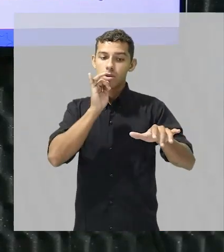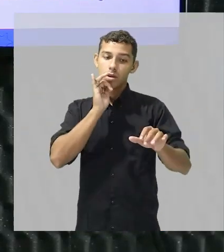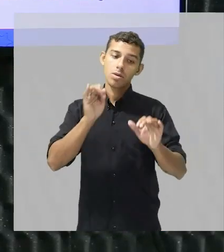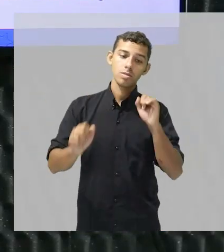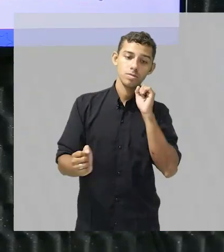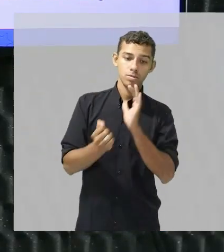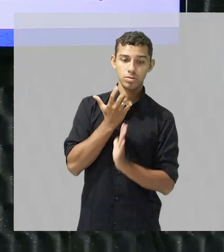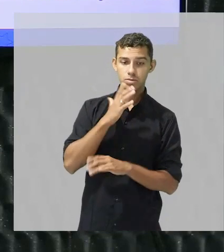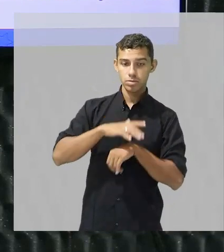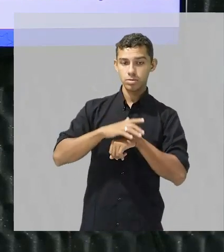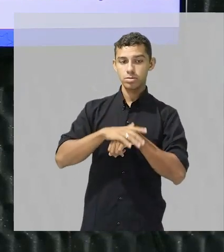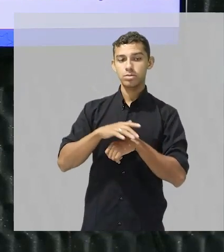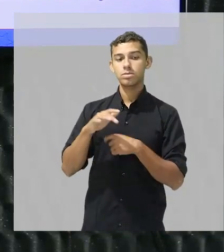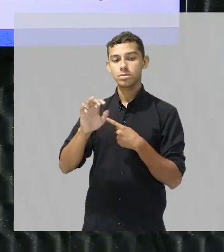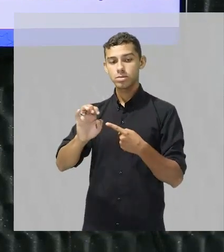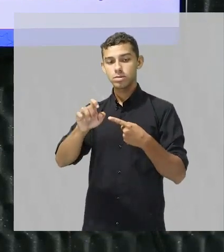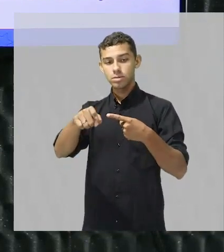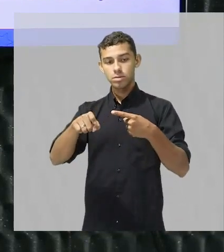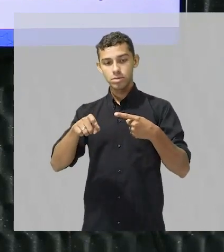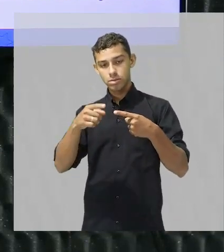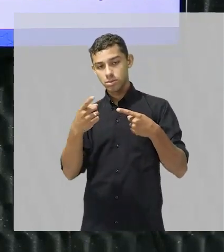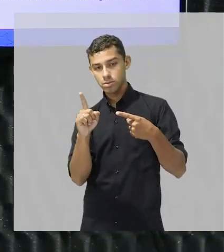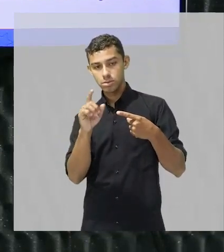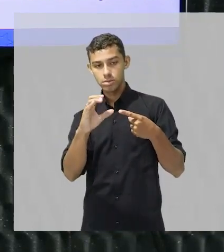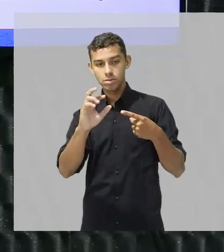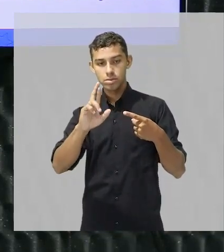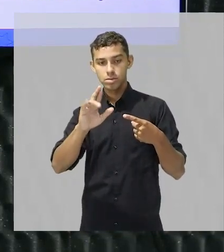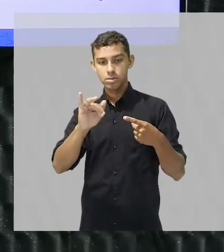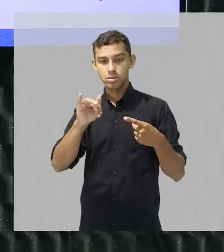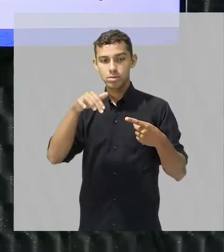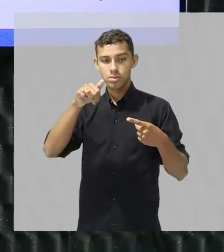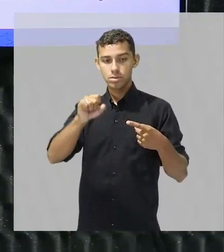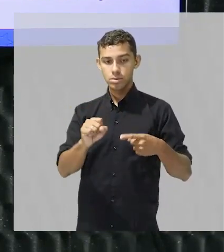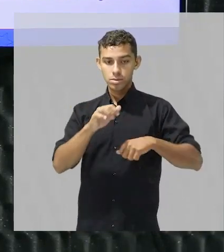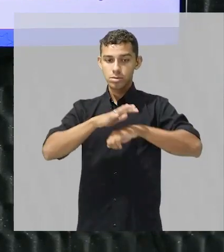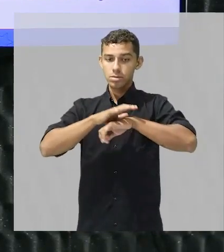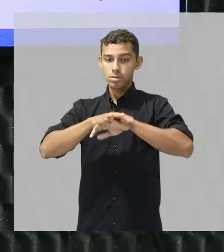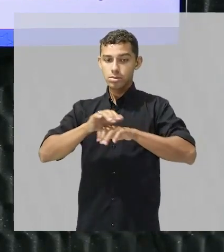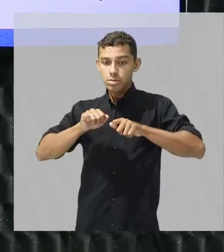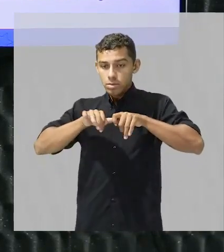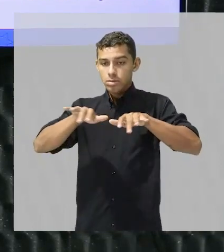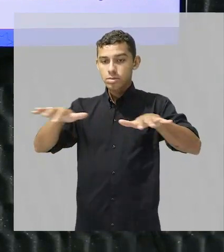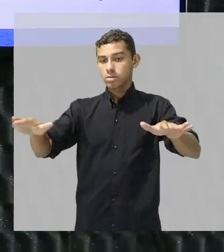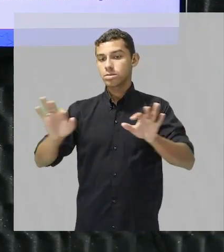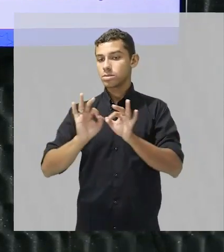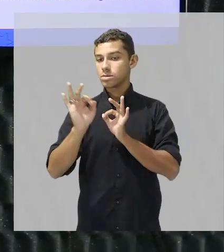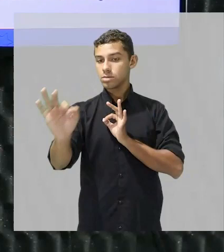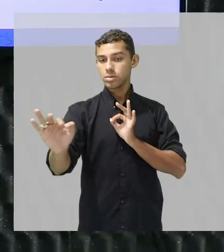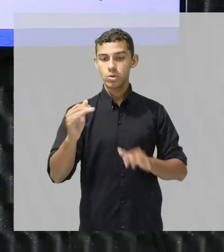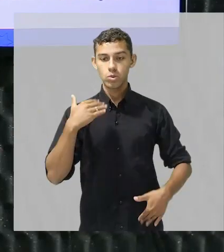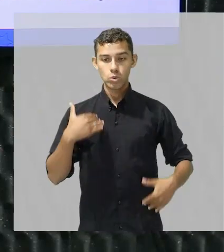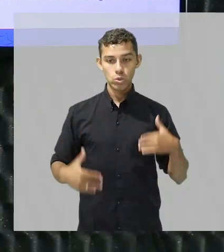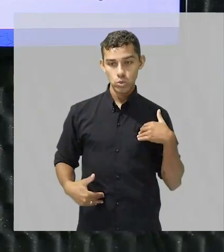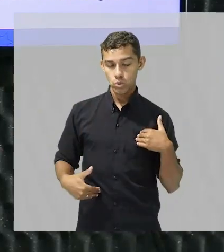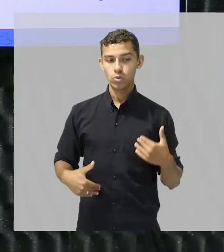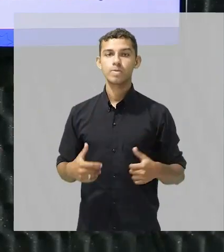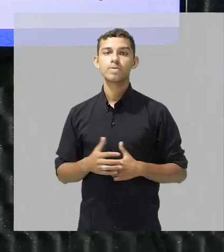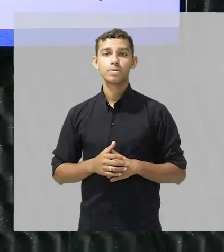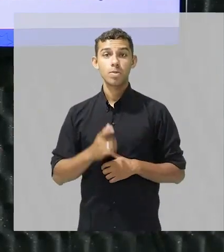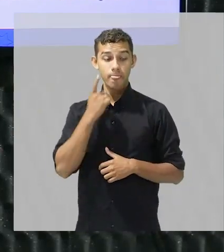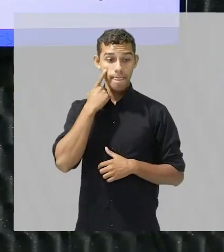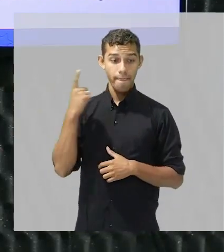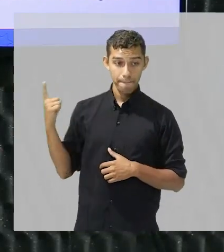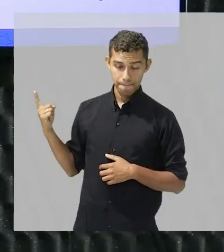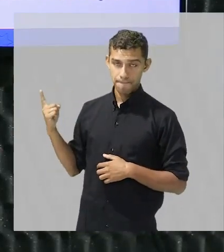glândulas exócrinas alcançam regiões mais distantes no corpo. Vamos lá,